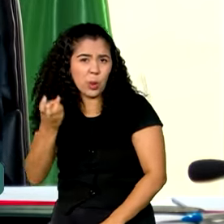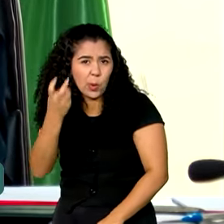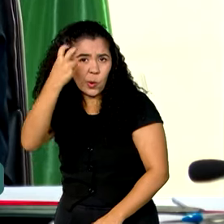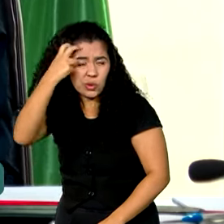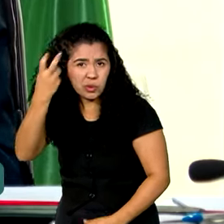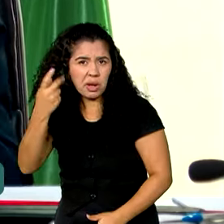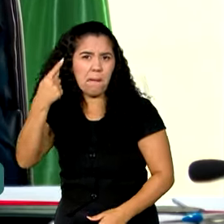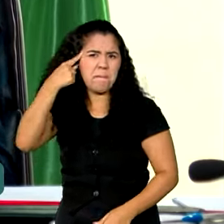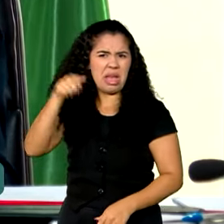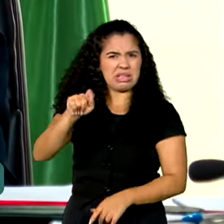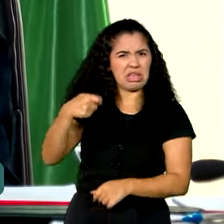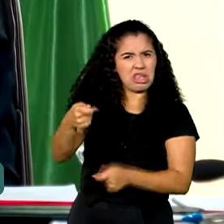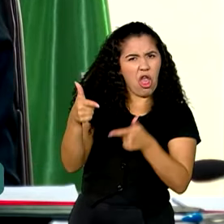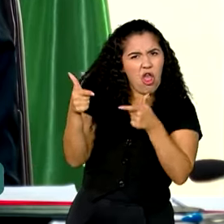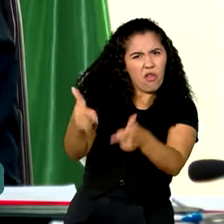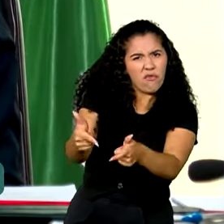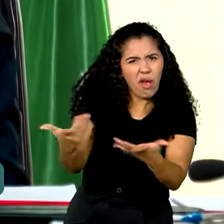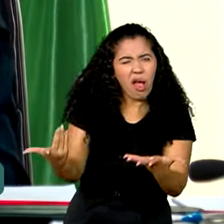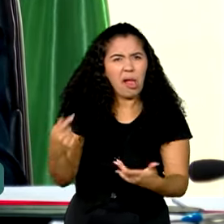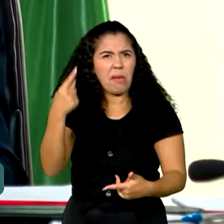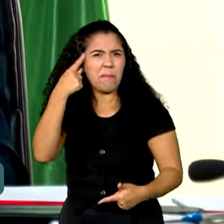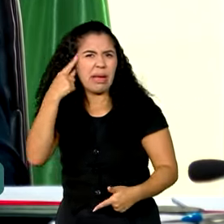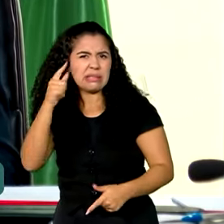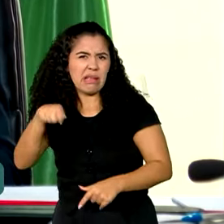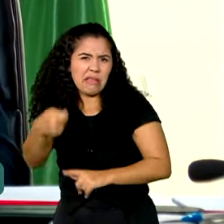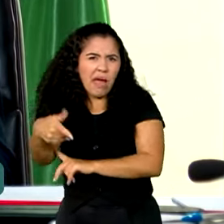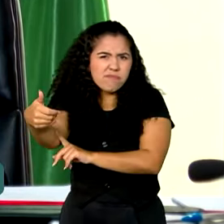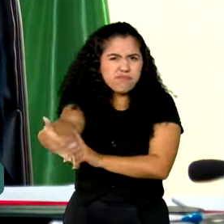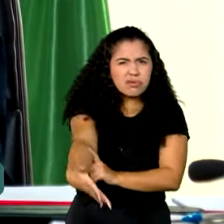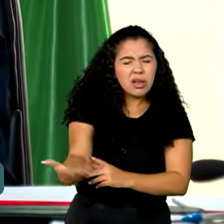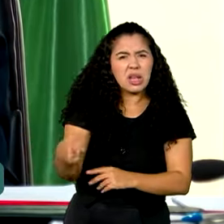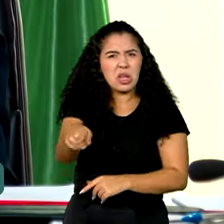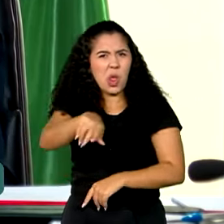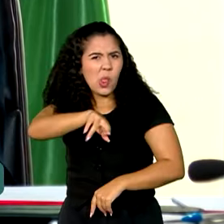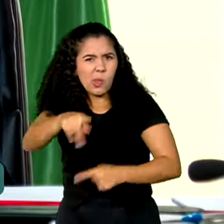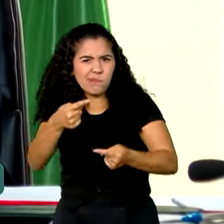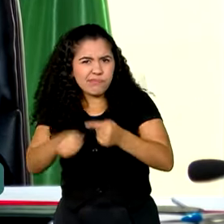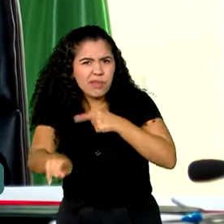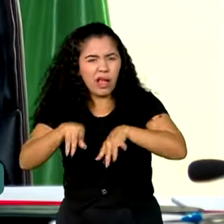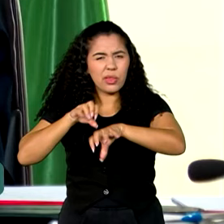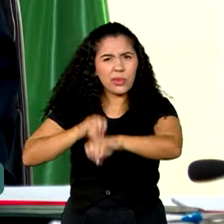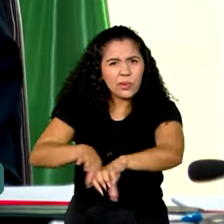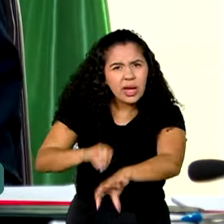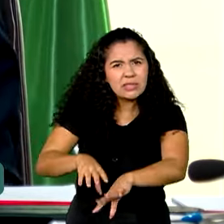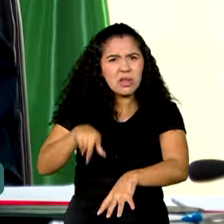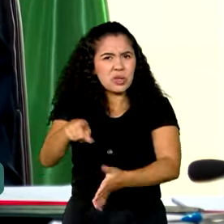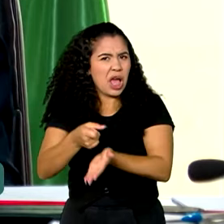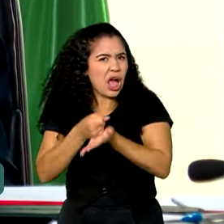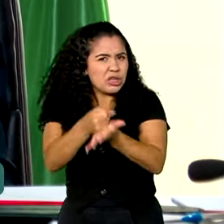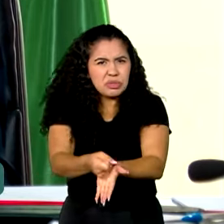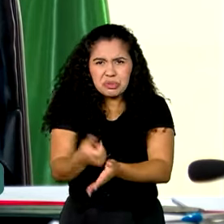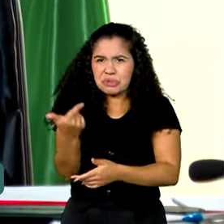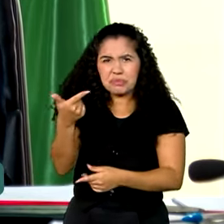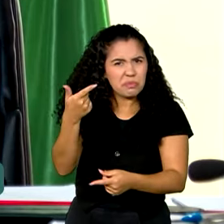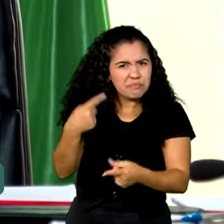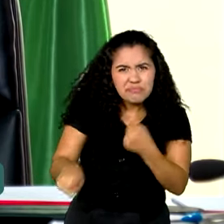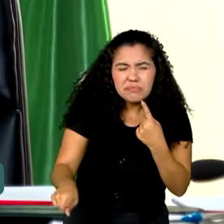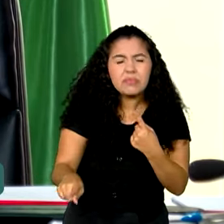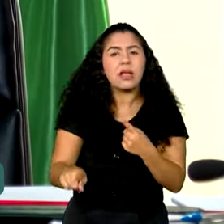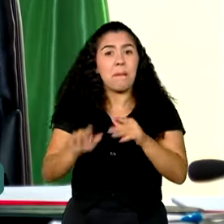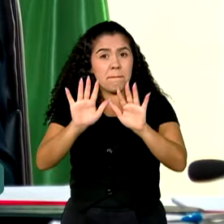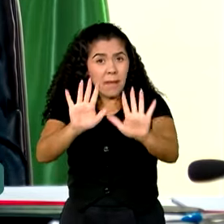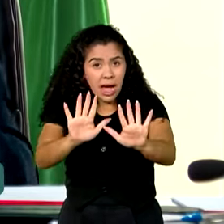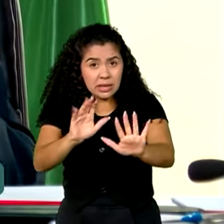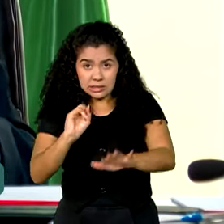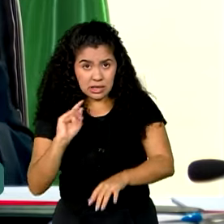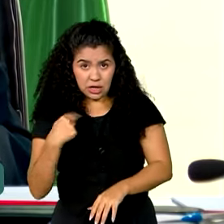cultura é ofensa, é promiscuidade, que cultura não é educação, que cultura não ajuda. E se a gente